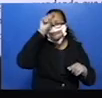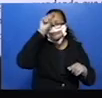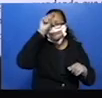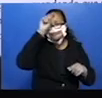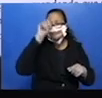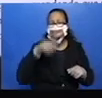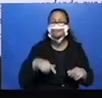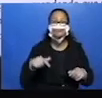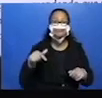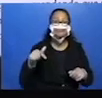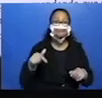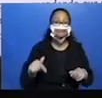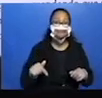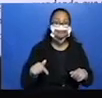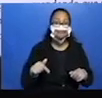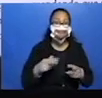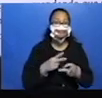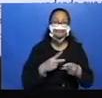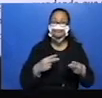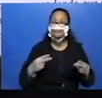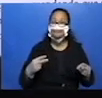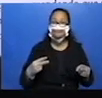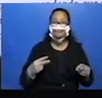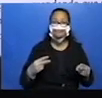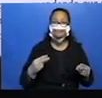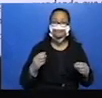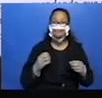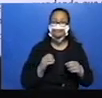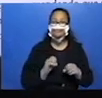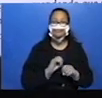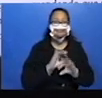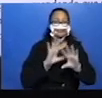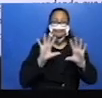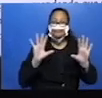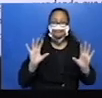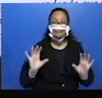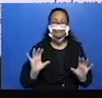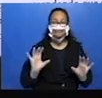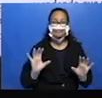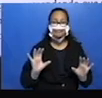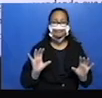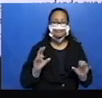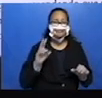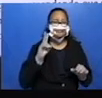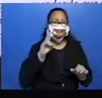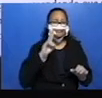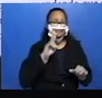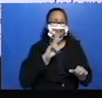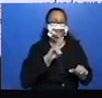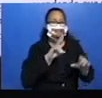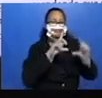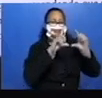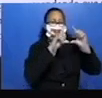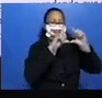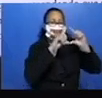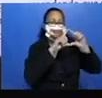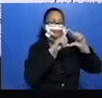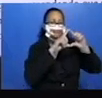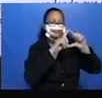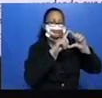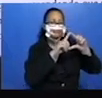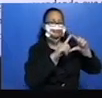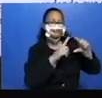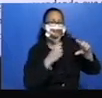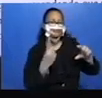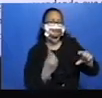7 maravilhas do universo. Quando as vi, fiquei mudo. Eram